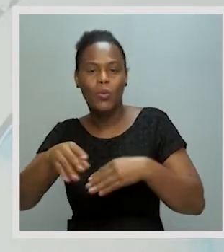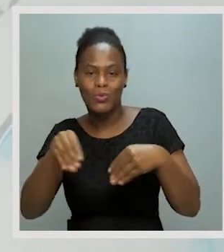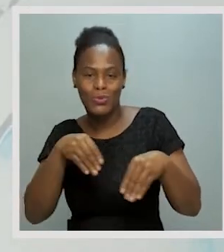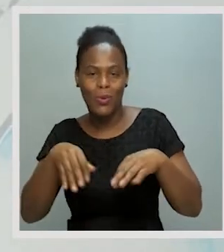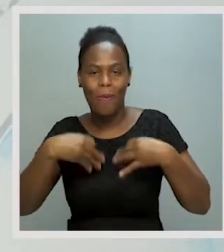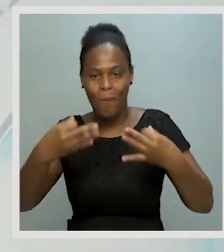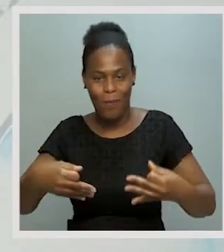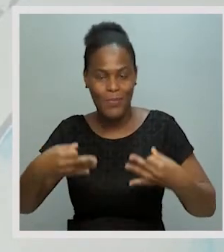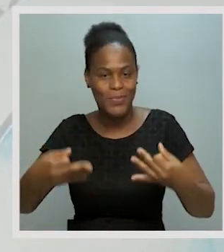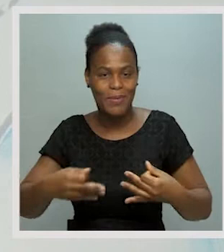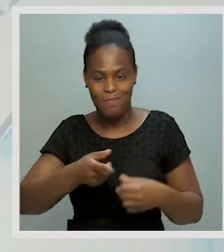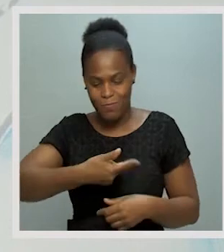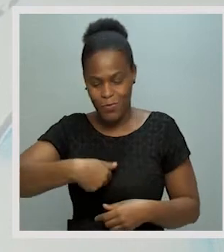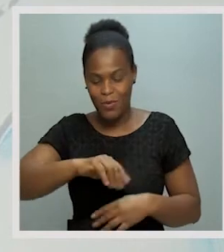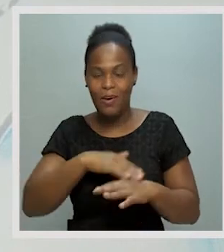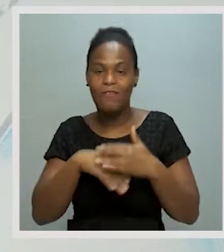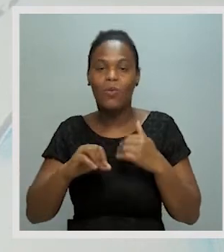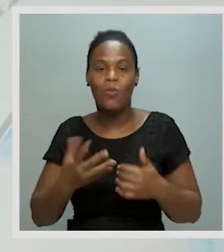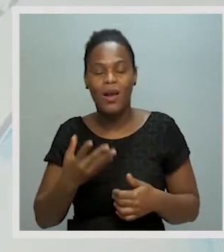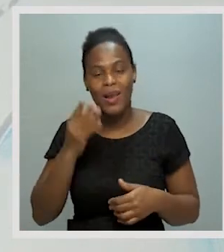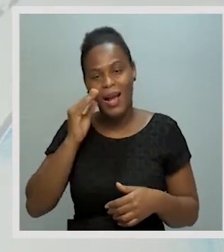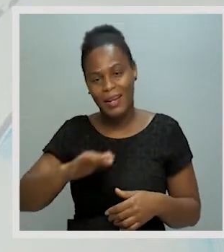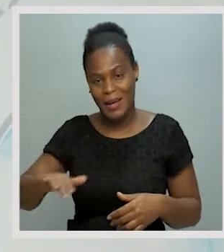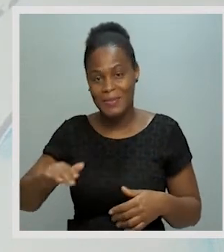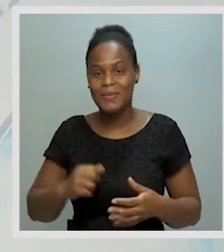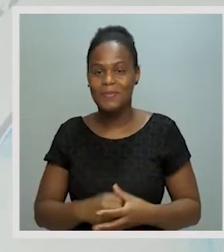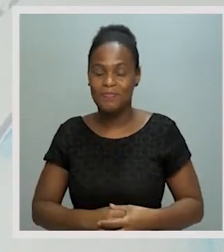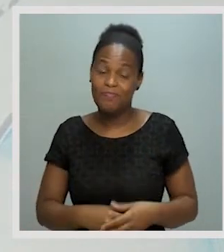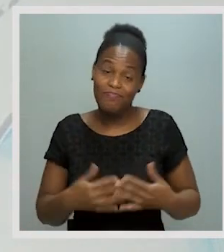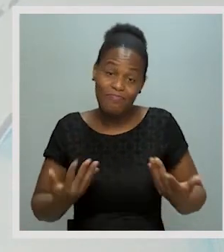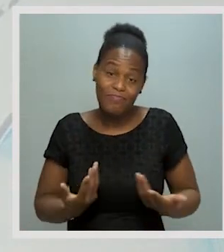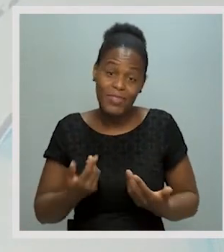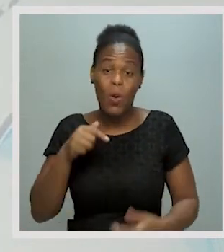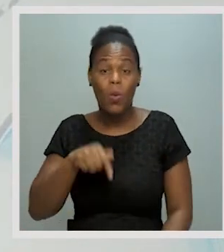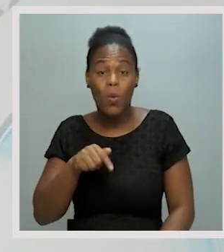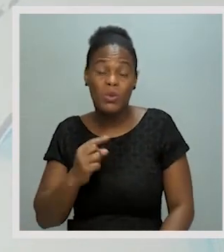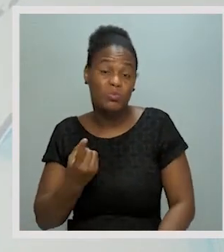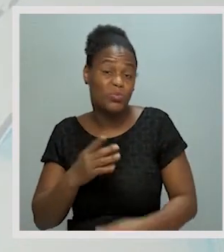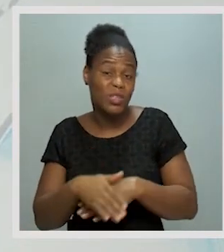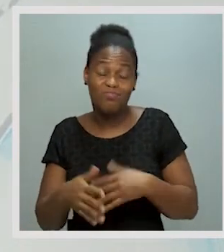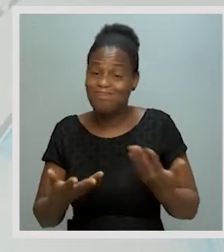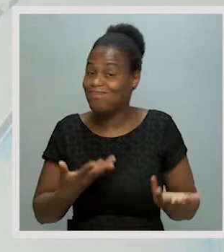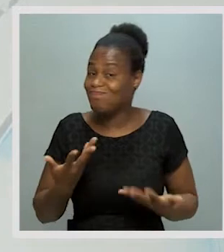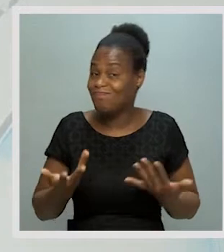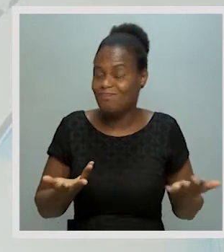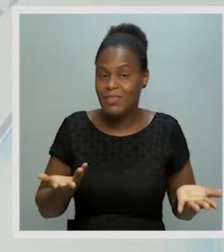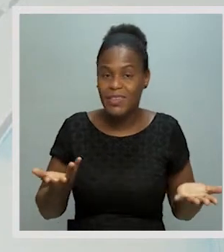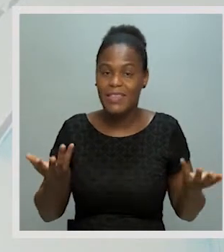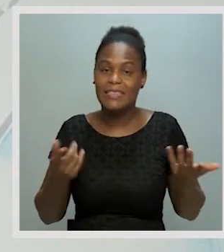que sempre fazíamos quando nós éramos crianças. Hoje, praticamente, devido